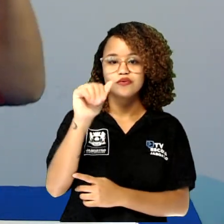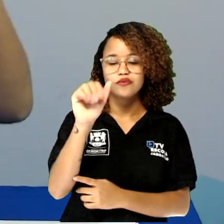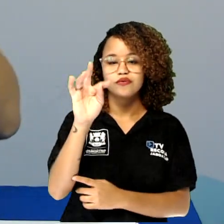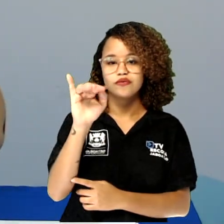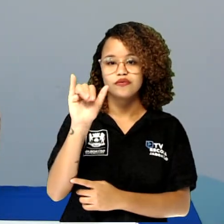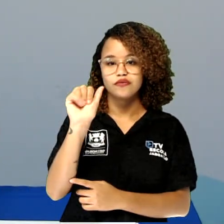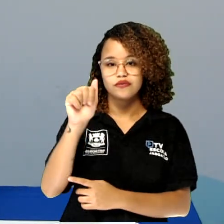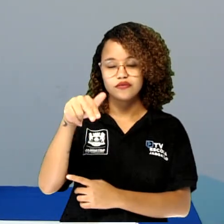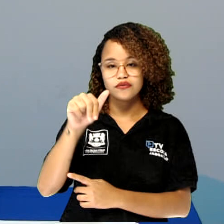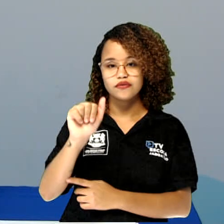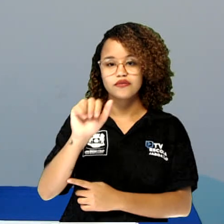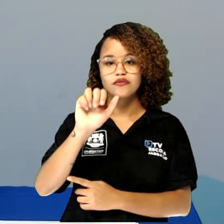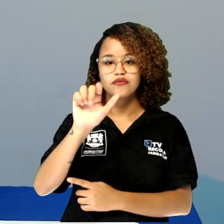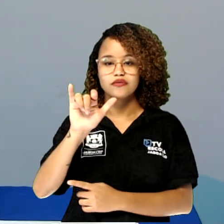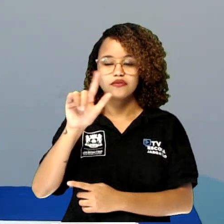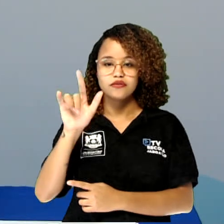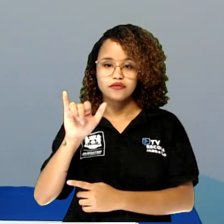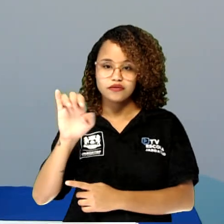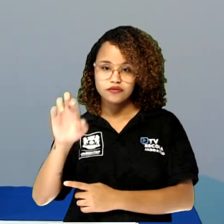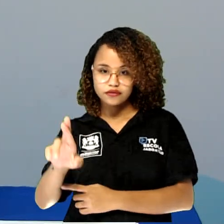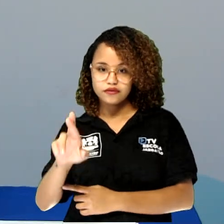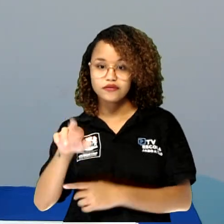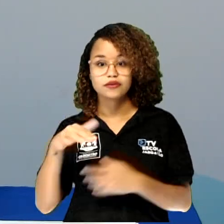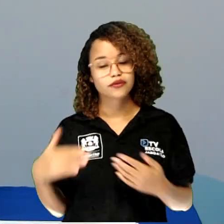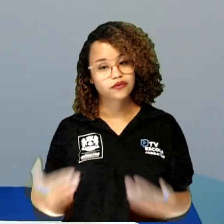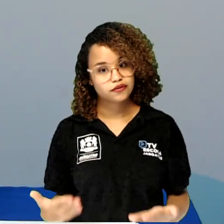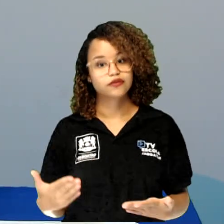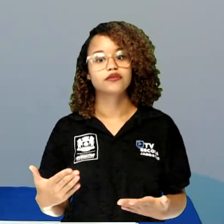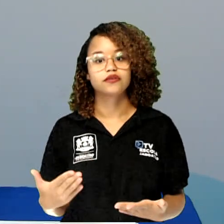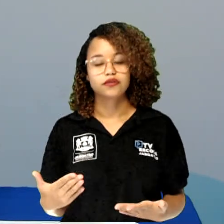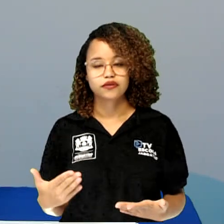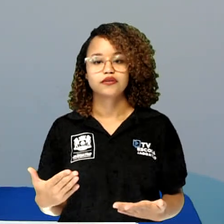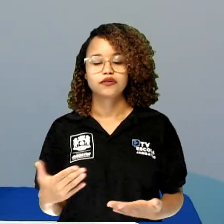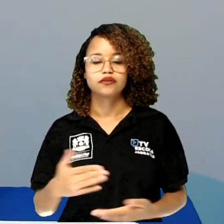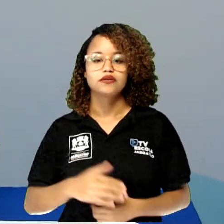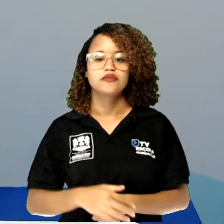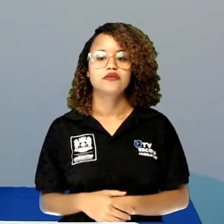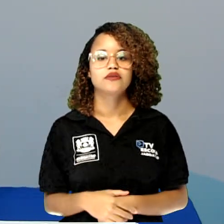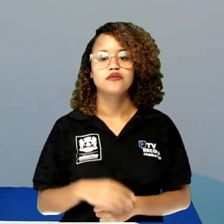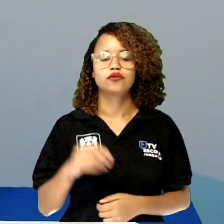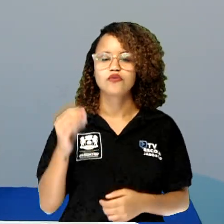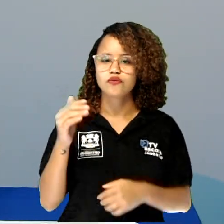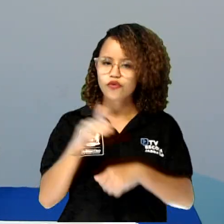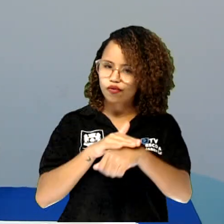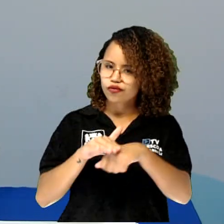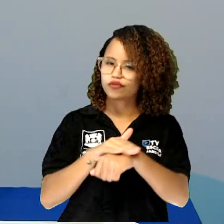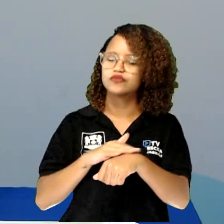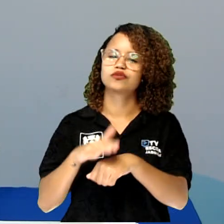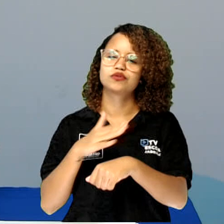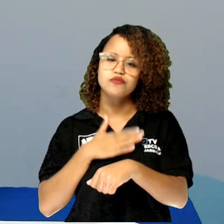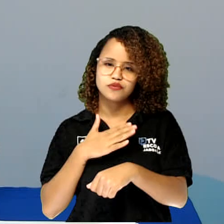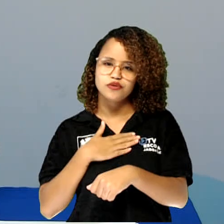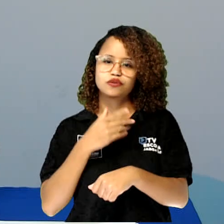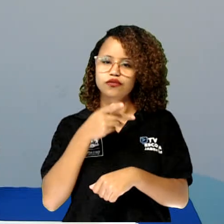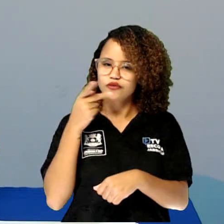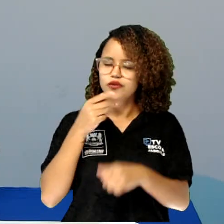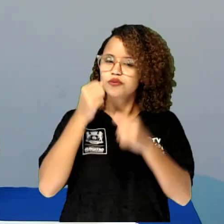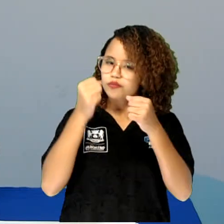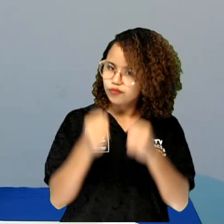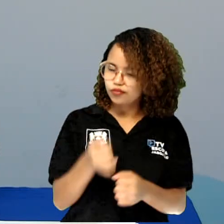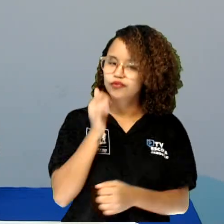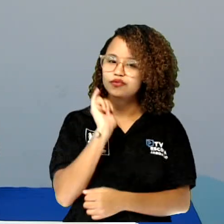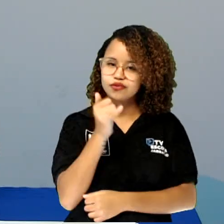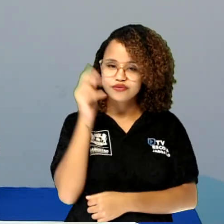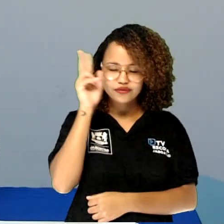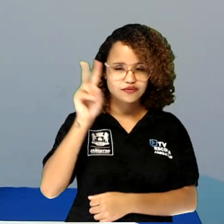Lisier, que inclusive a Tatiana Lisier Brandão, que inclusive conversou comigo e autorizou que eu contasse essa história